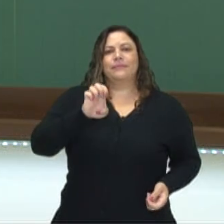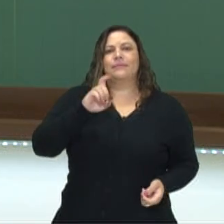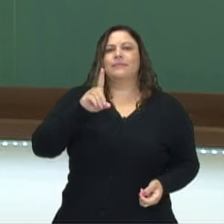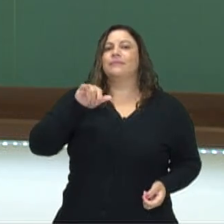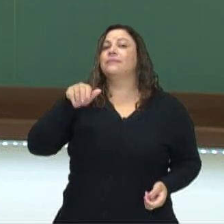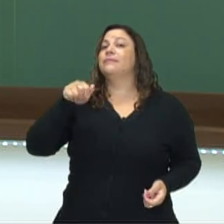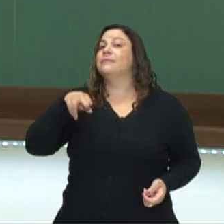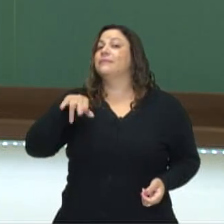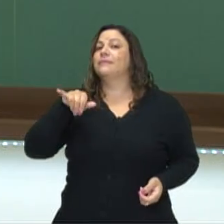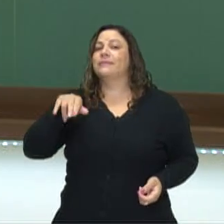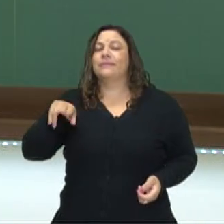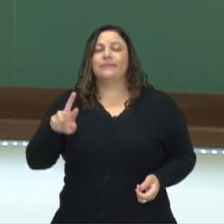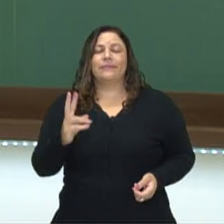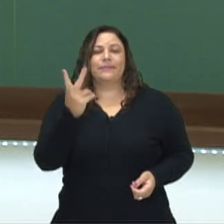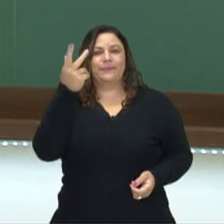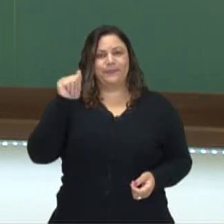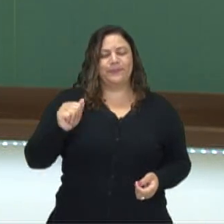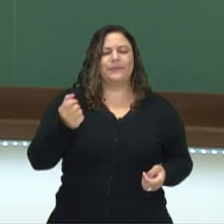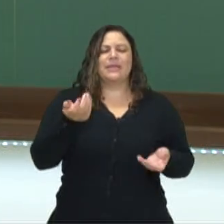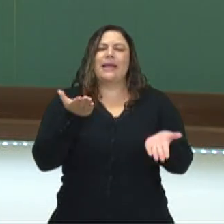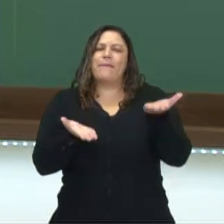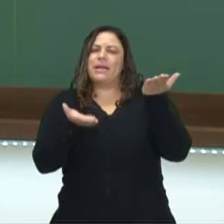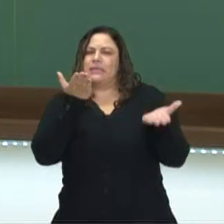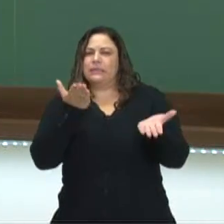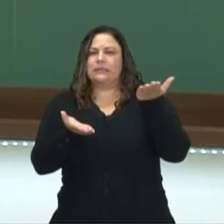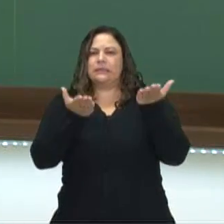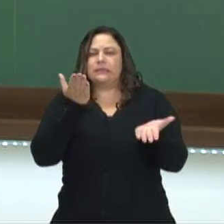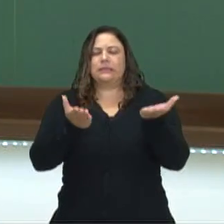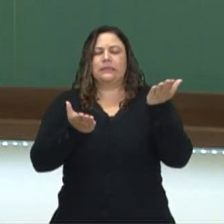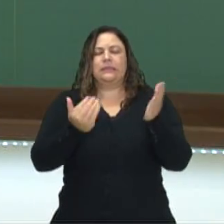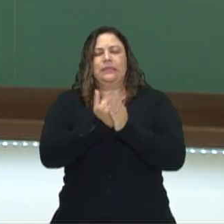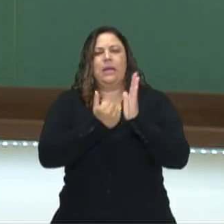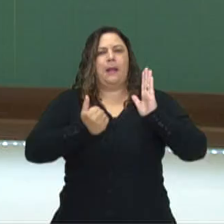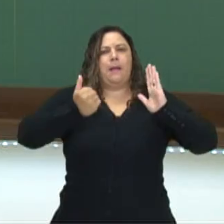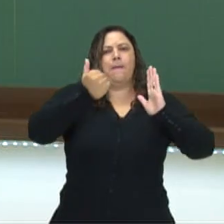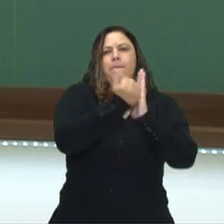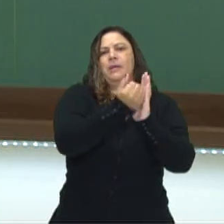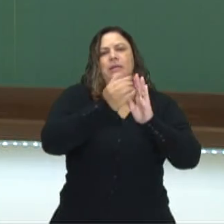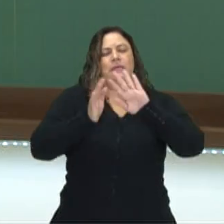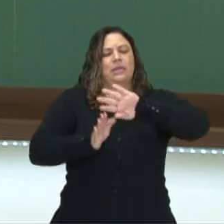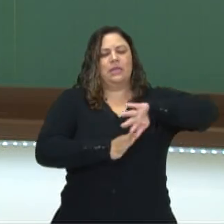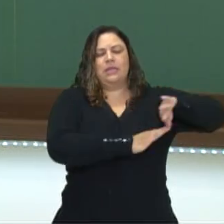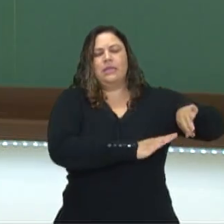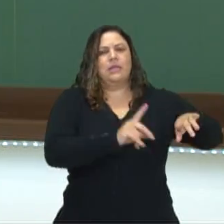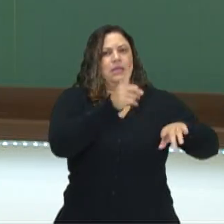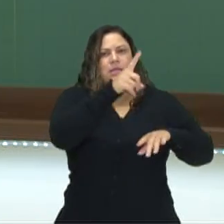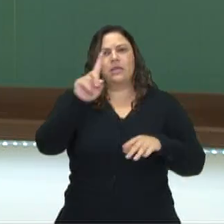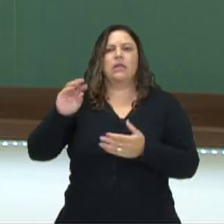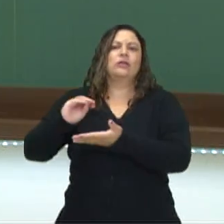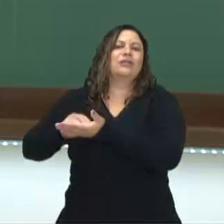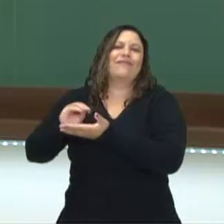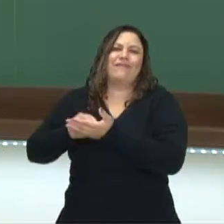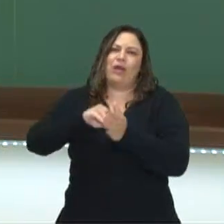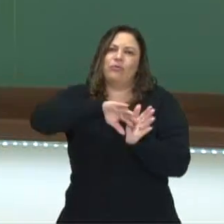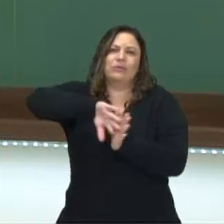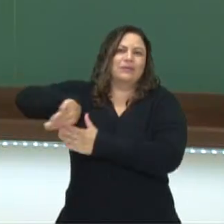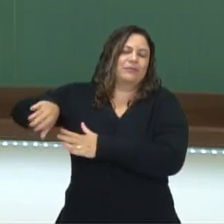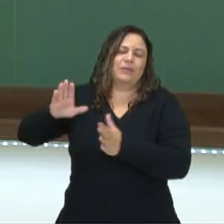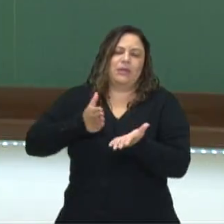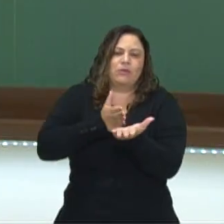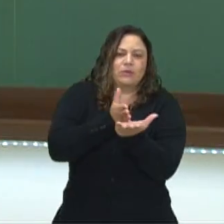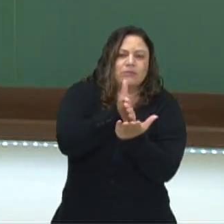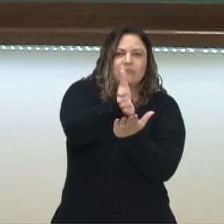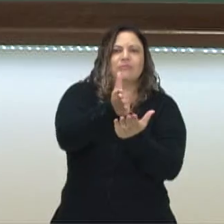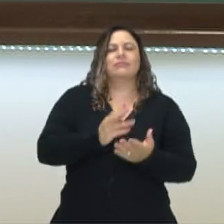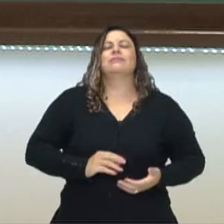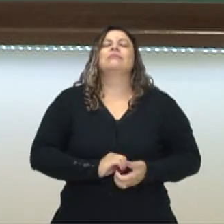um caminho mais equilibrado, longe dos excessos, longe das deficiências, portanto, longe dos vícios.